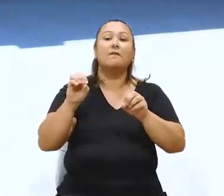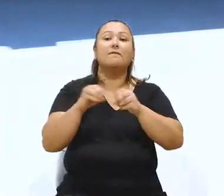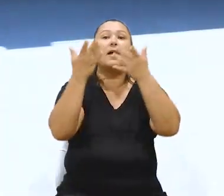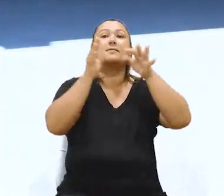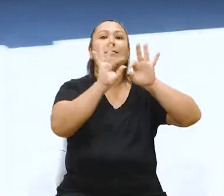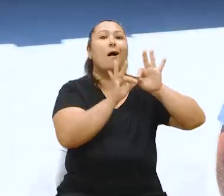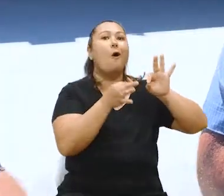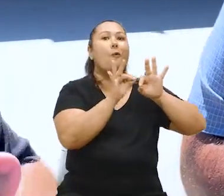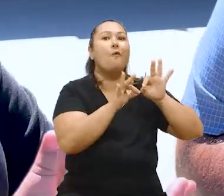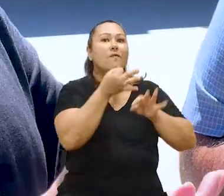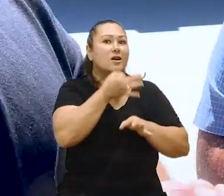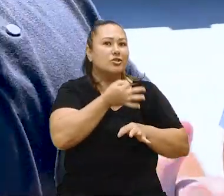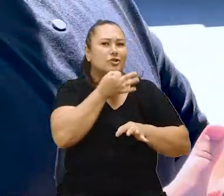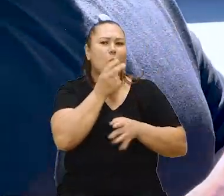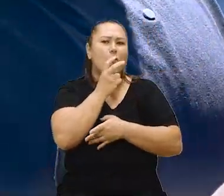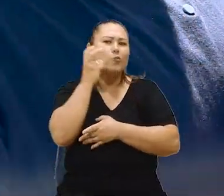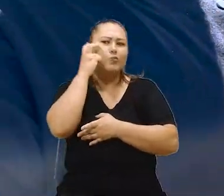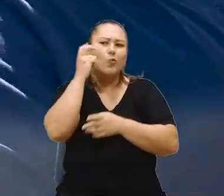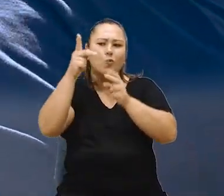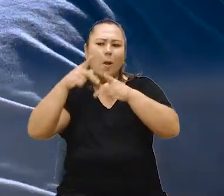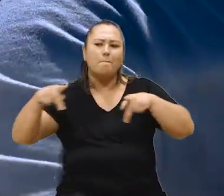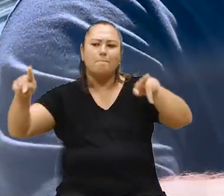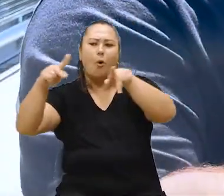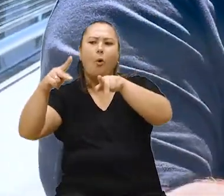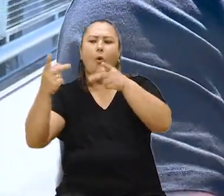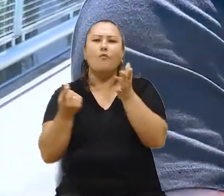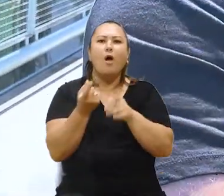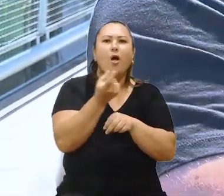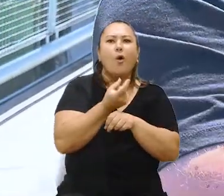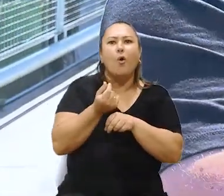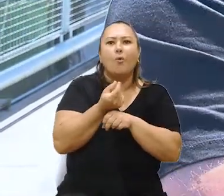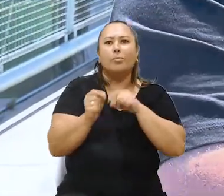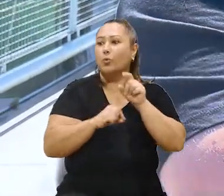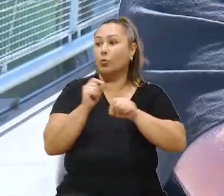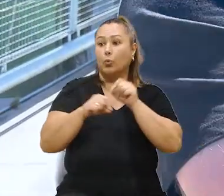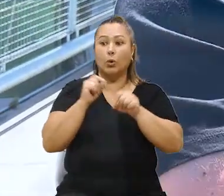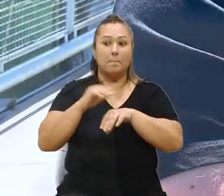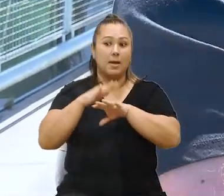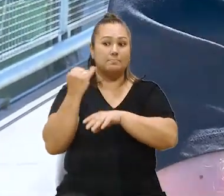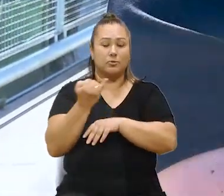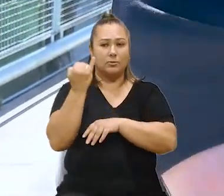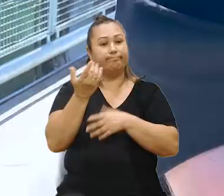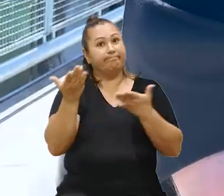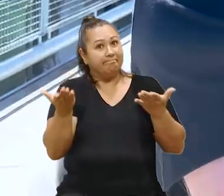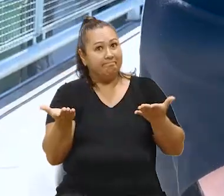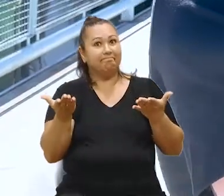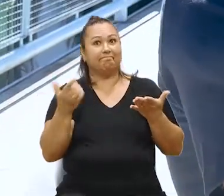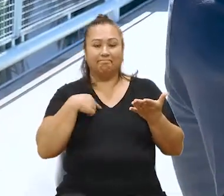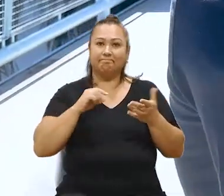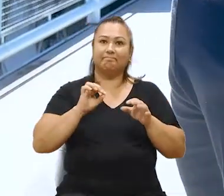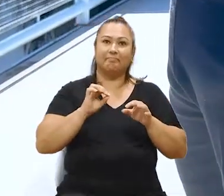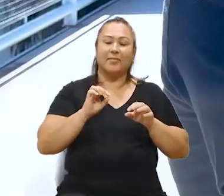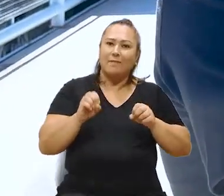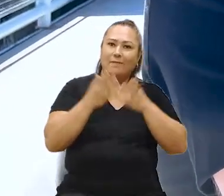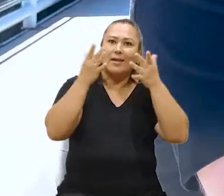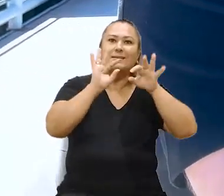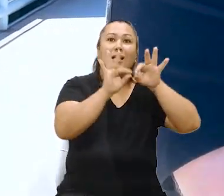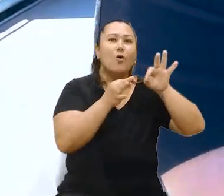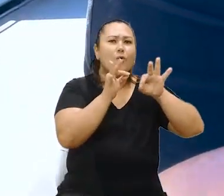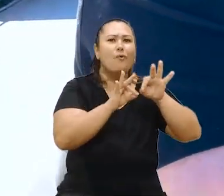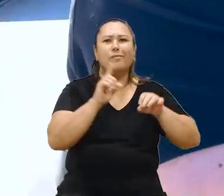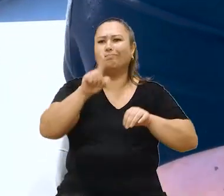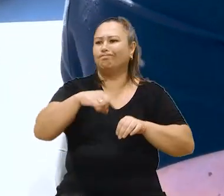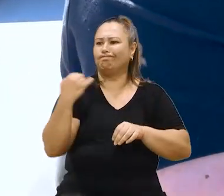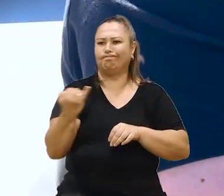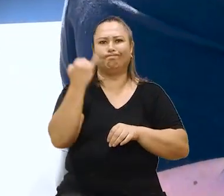Vereador, e a importância que a festa traz para Caxias, seja em termos de cultura, de público, de economia, que o senhor destaca para a gente? Então, a Festa